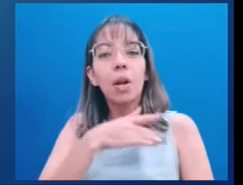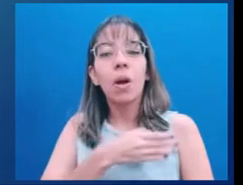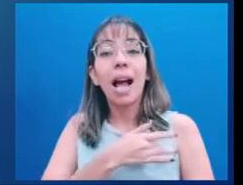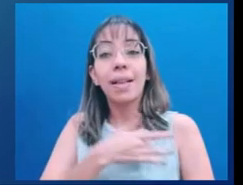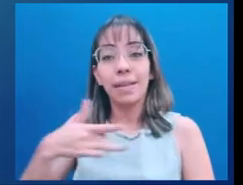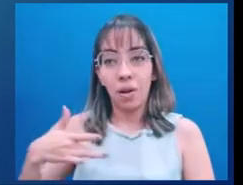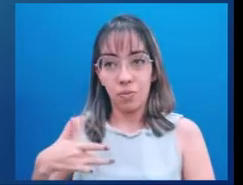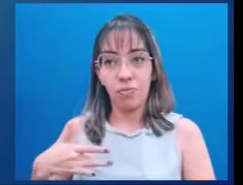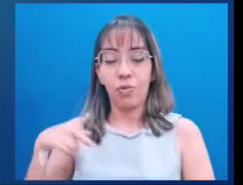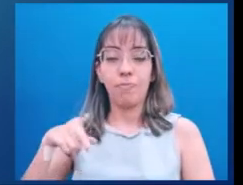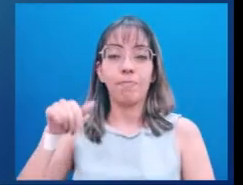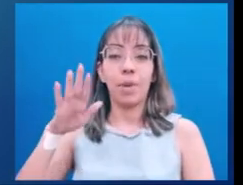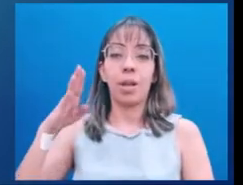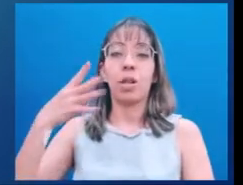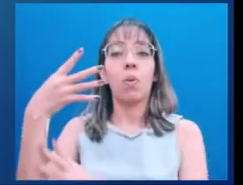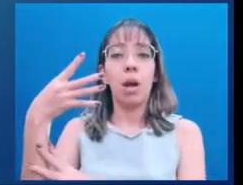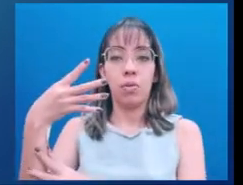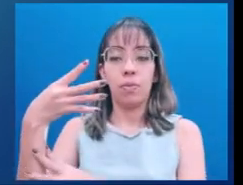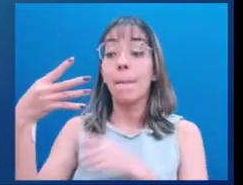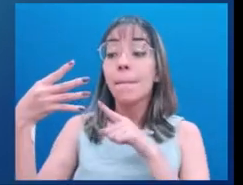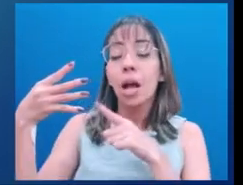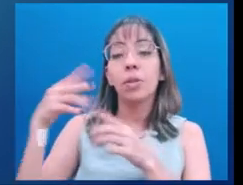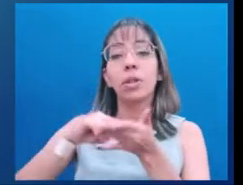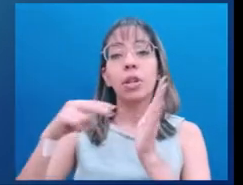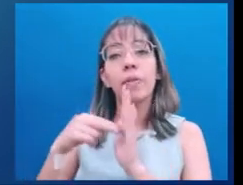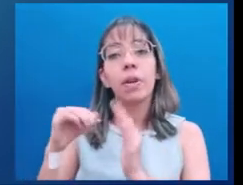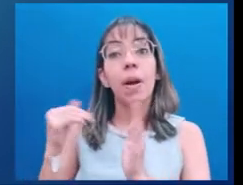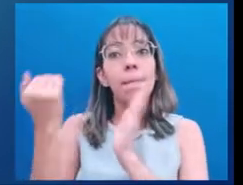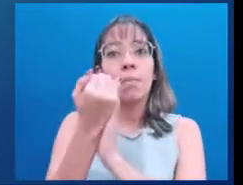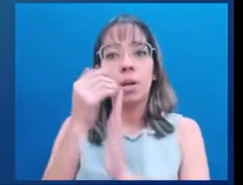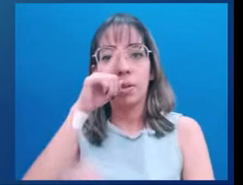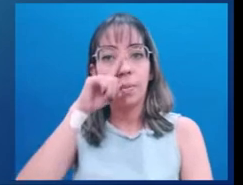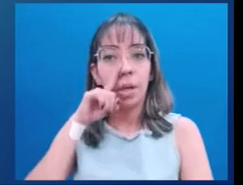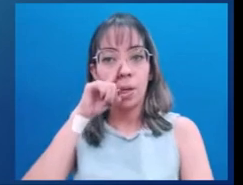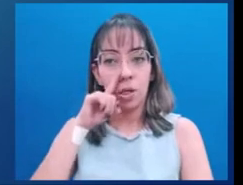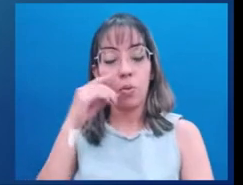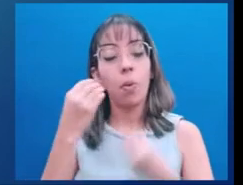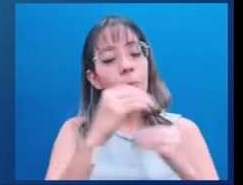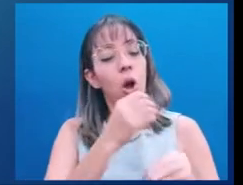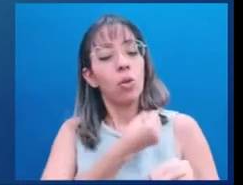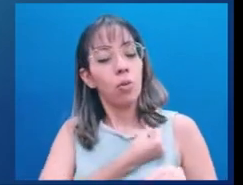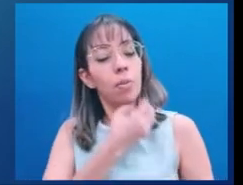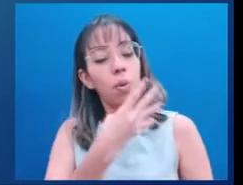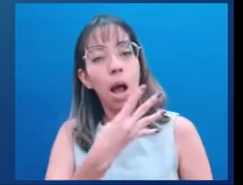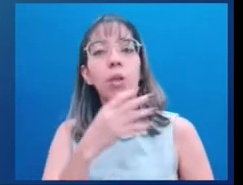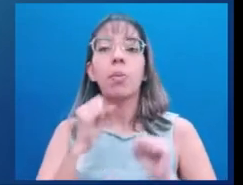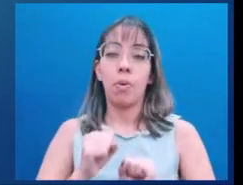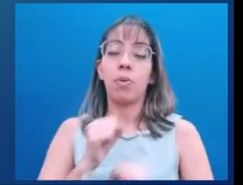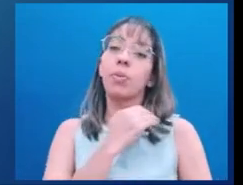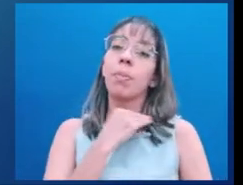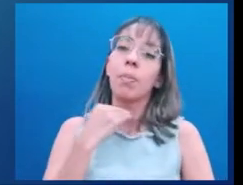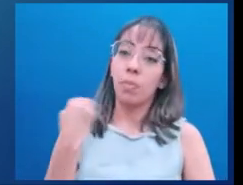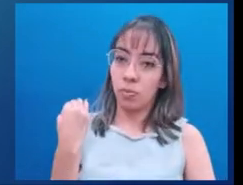maior escala, ou seja, a substância mais perigosa. Então, quando se recebe a numeração 4, são as substâncias que são capazes de levar